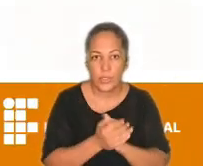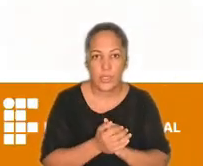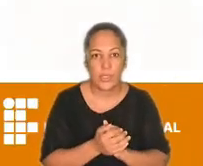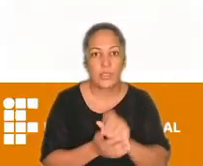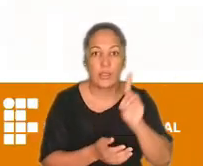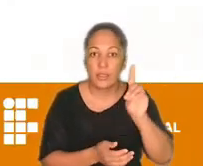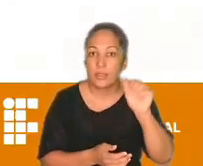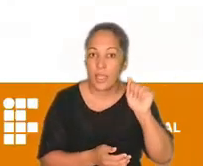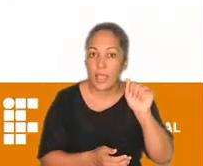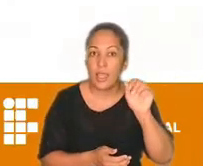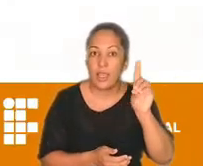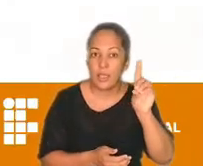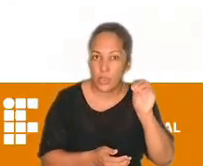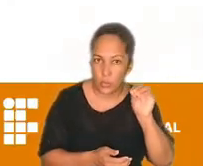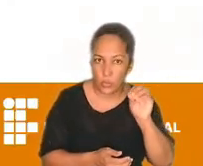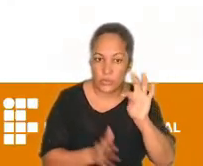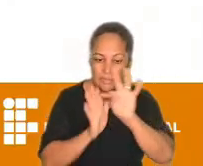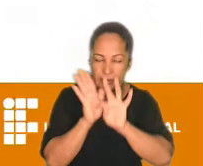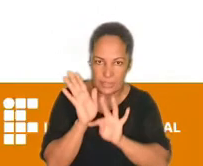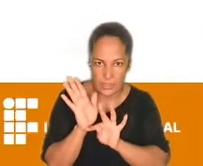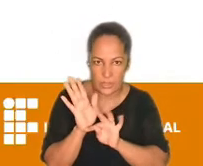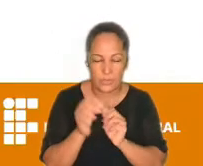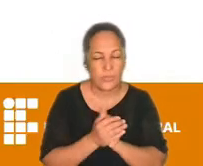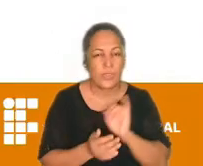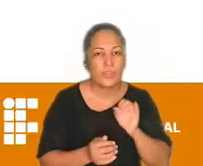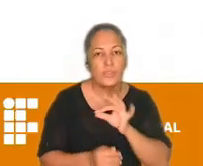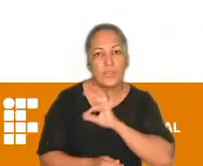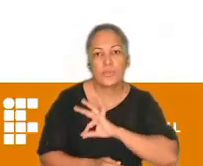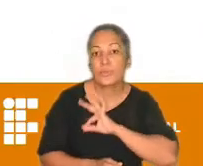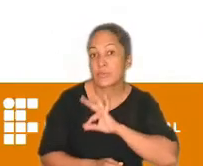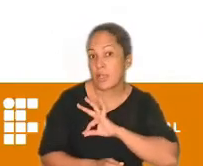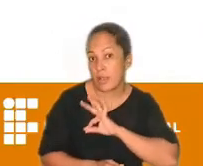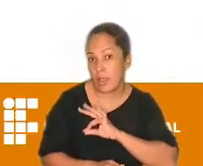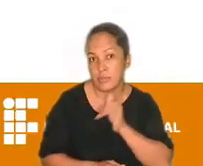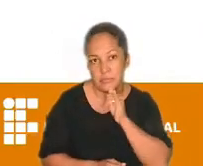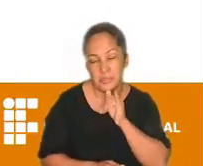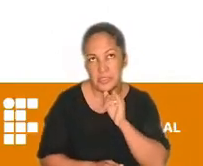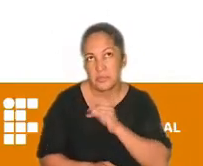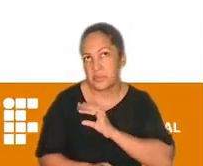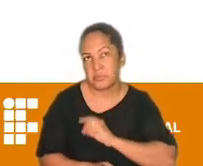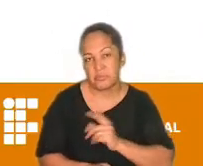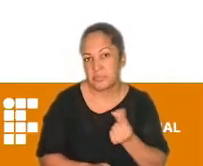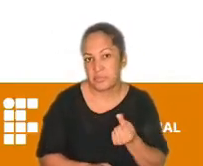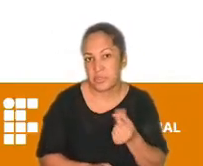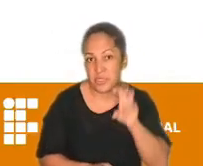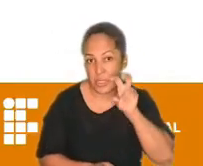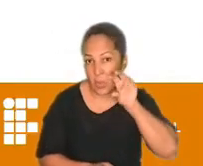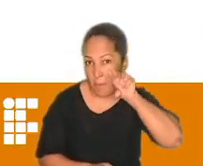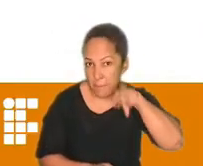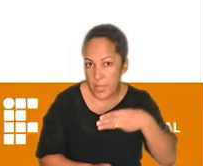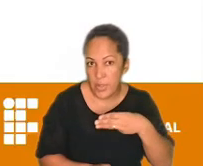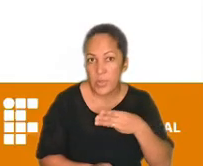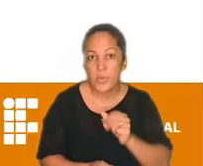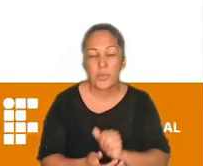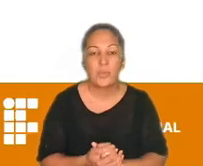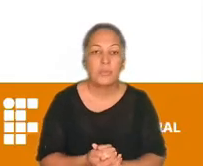texto, certo? Se fosse um salário, por exemplo, salário, tipo, 5 mil reais e